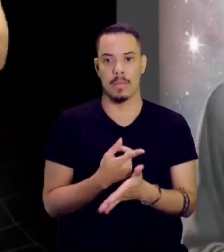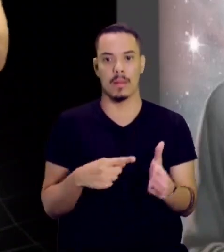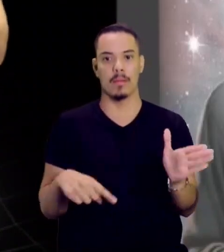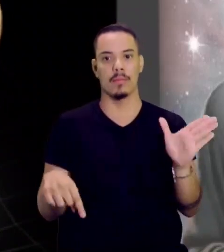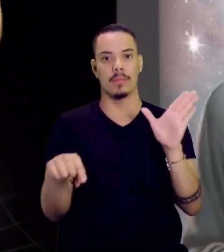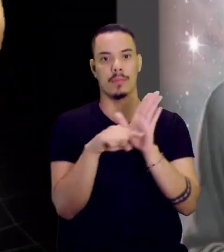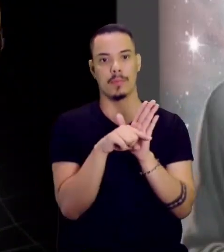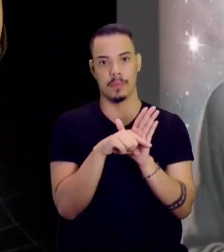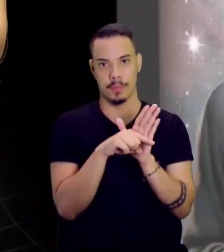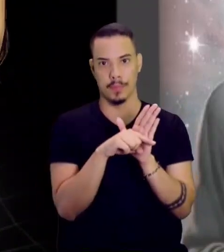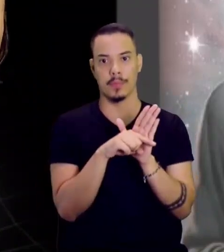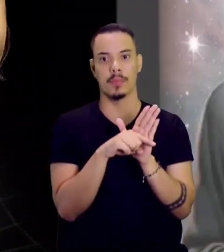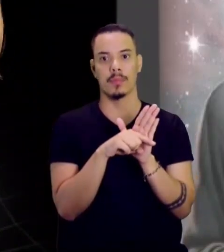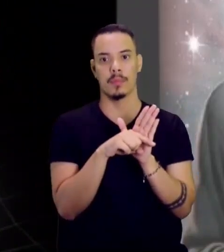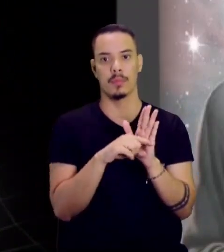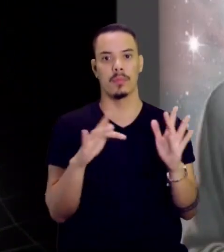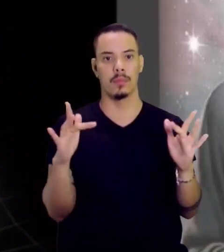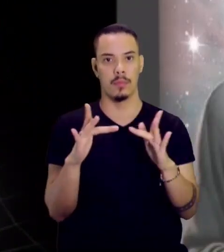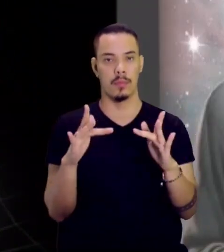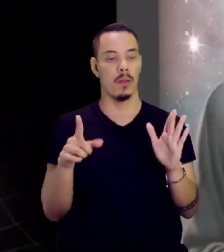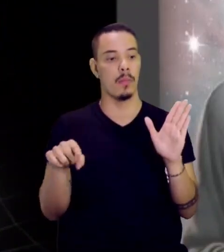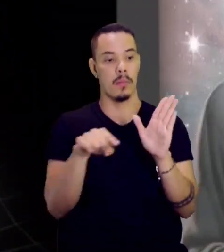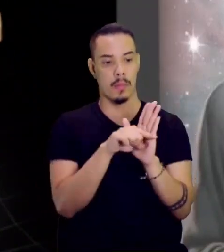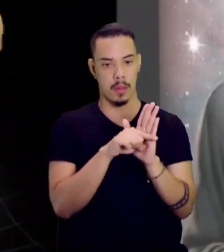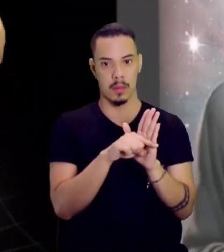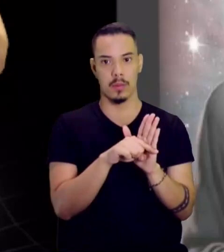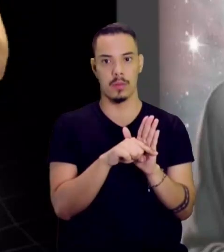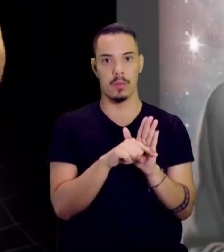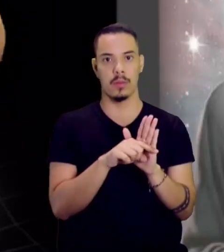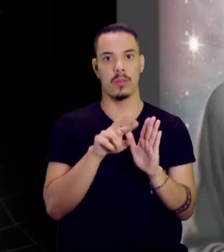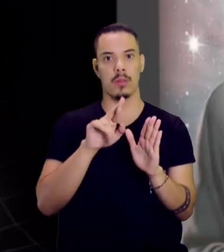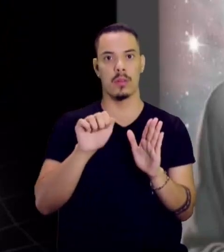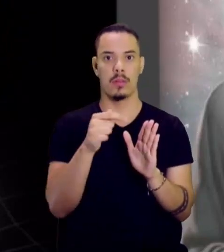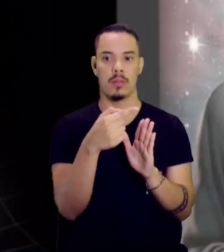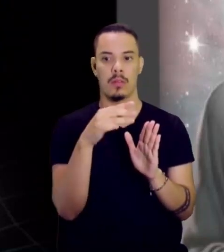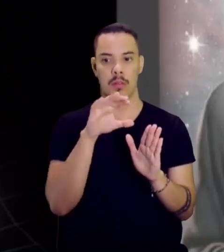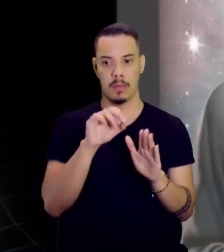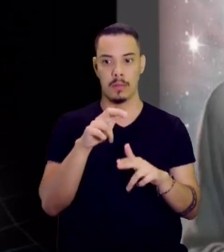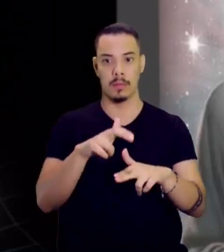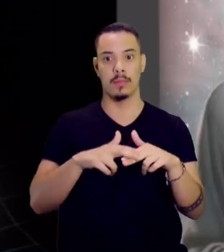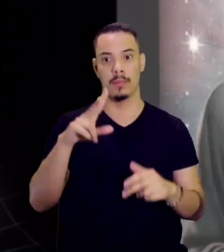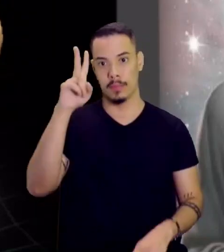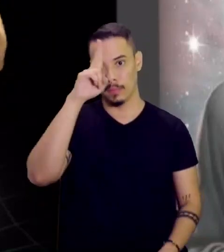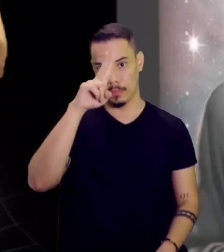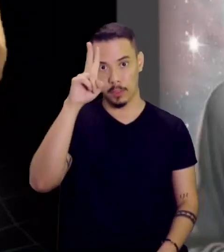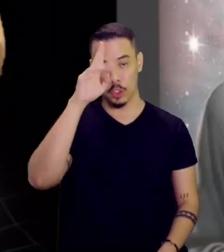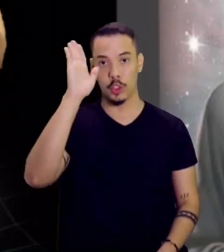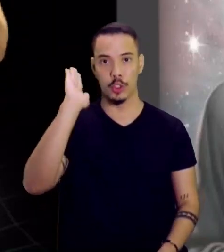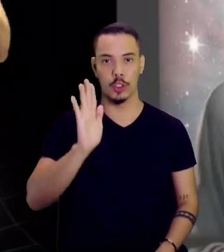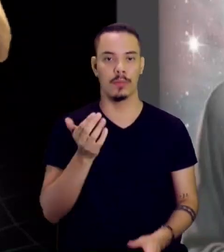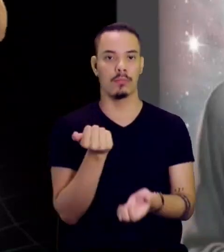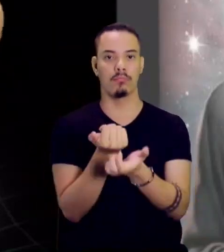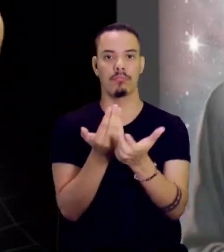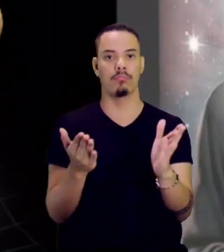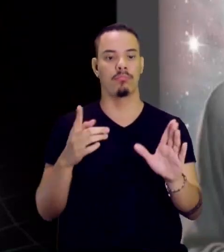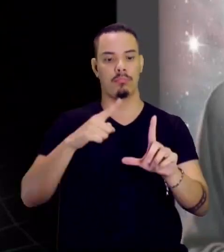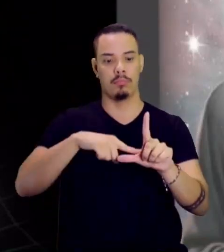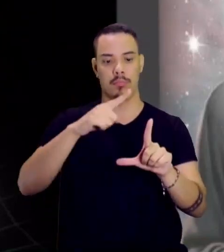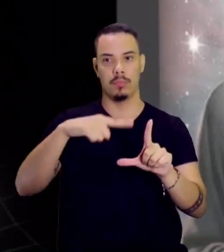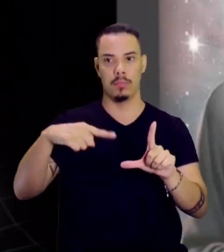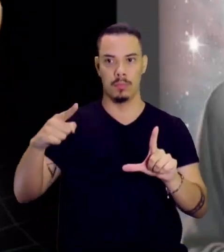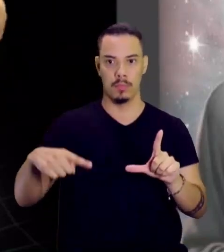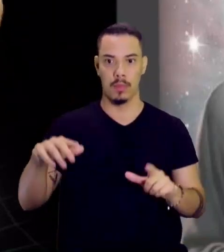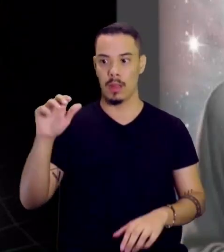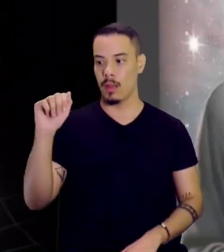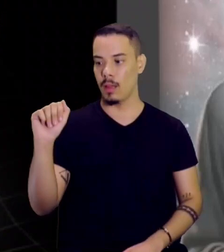é que está se opondo, né, de contato. Isso, menos a força de reação. Aí lembrando que a de reação foi dada lá no gráfico, que é A aplicando